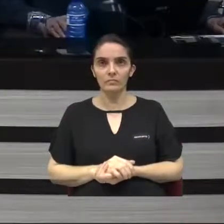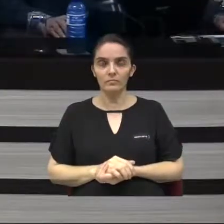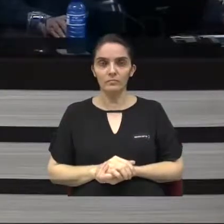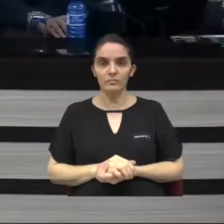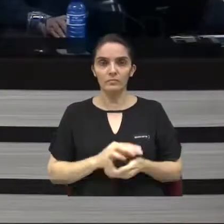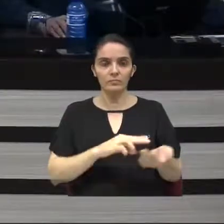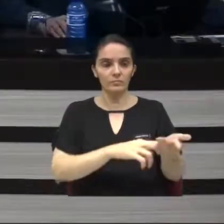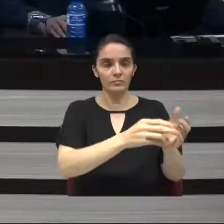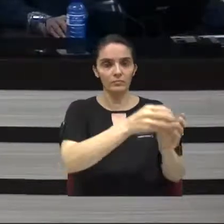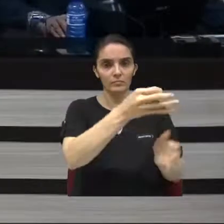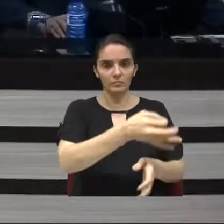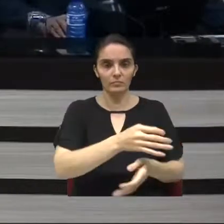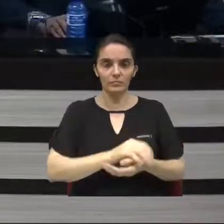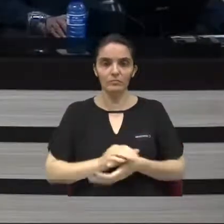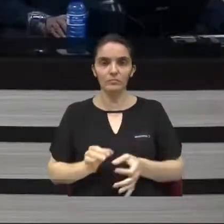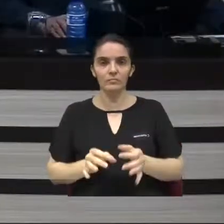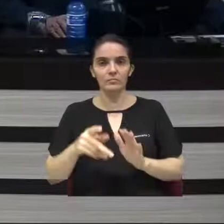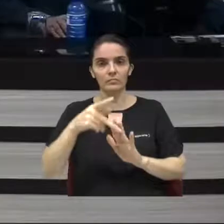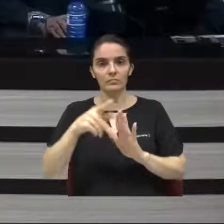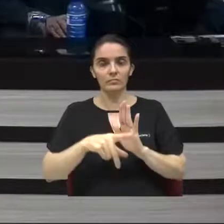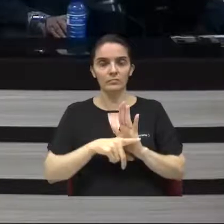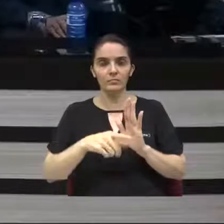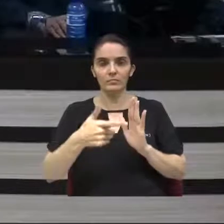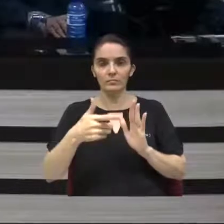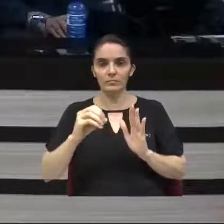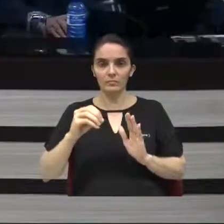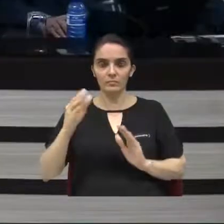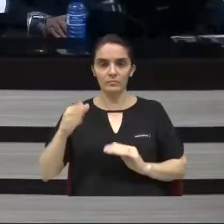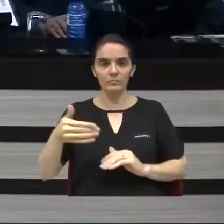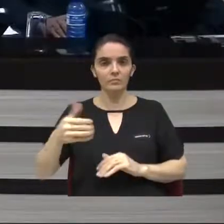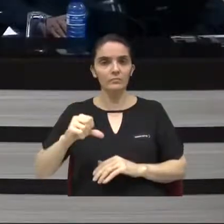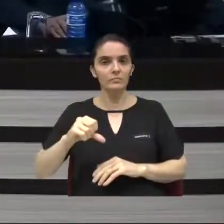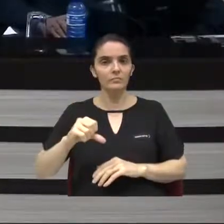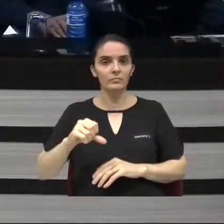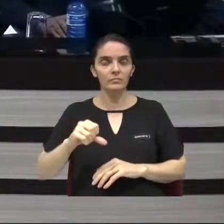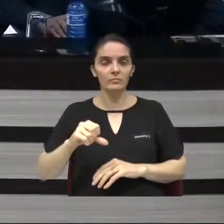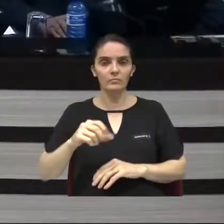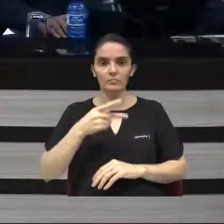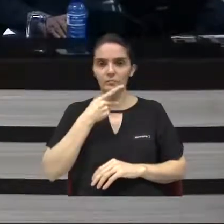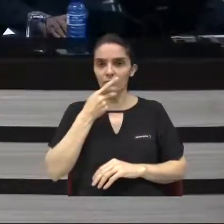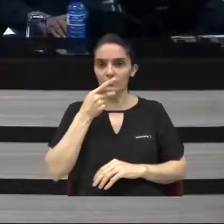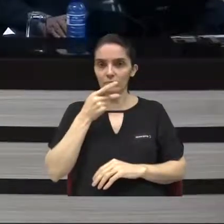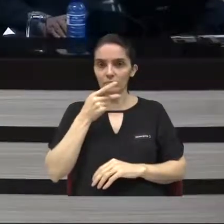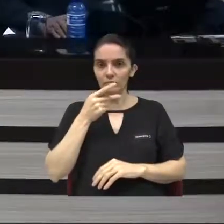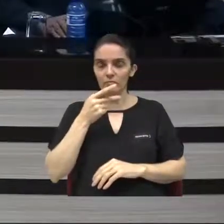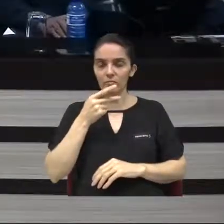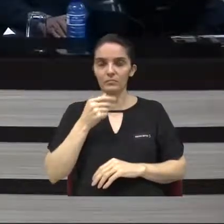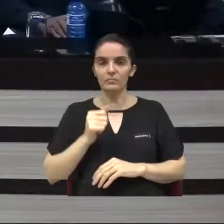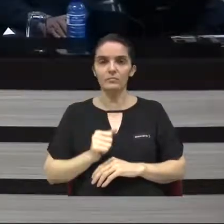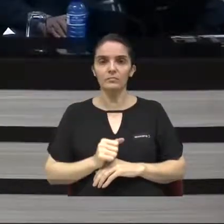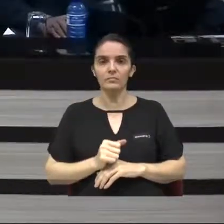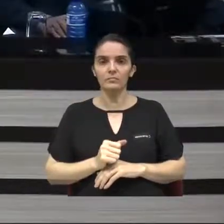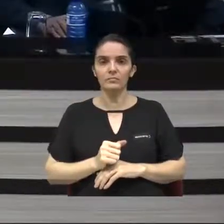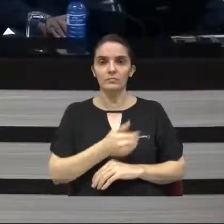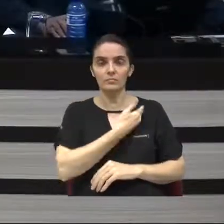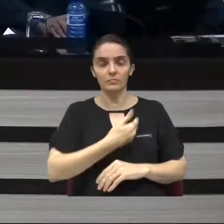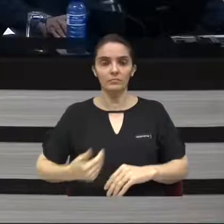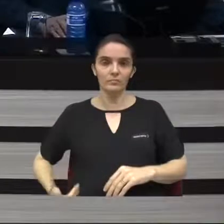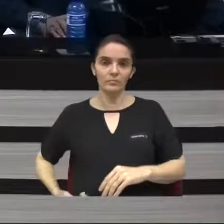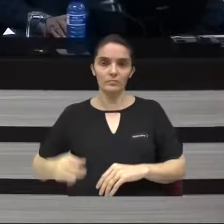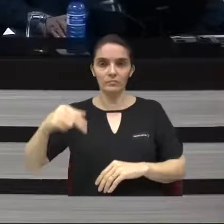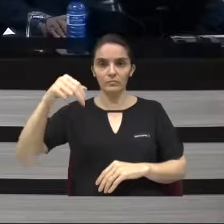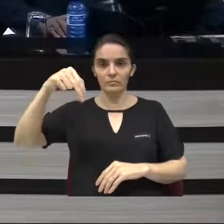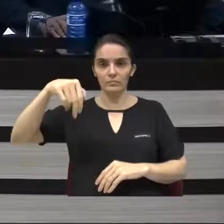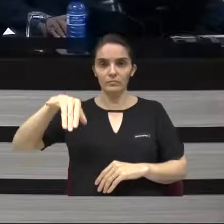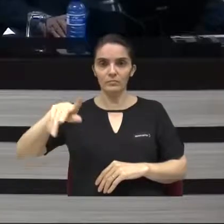As comissões. Projeto de lei número 20/2019 declara de utilidade pública a Associação Nipo